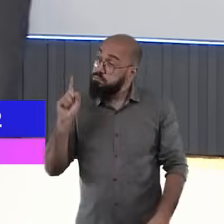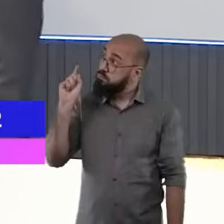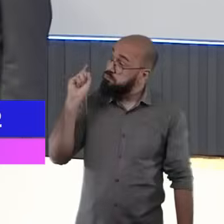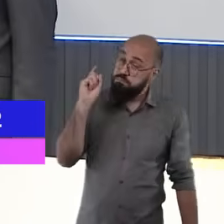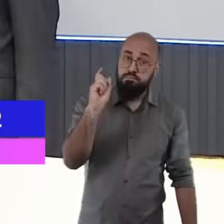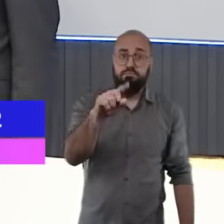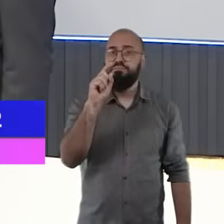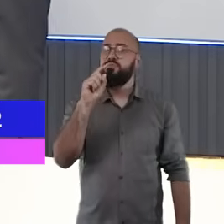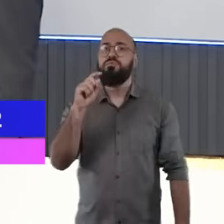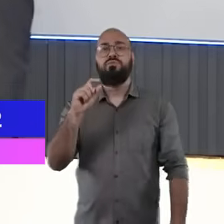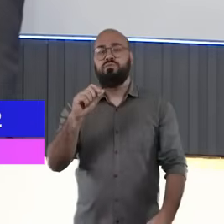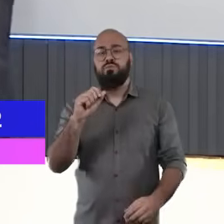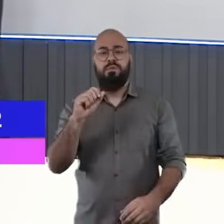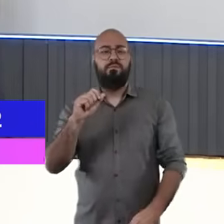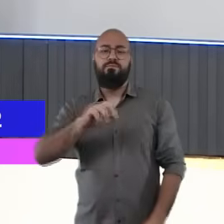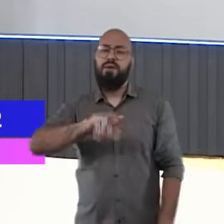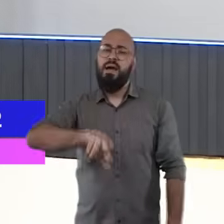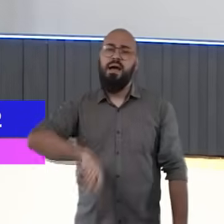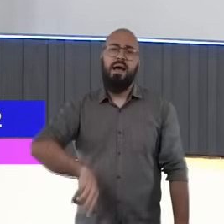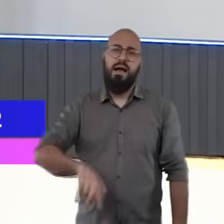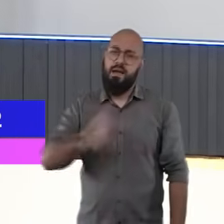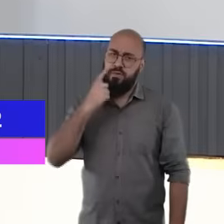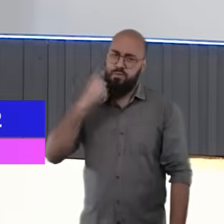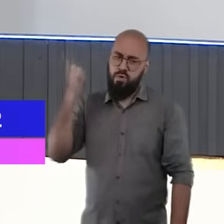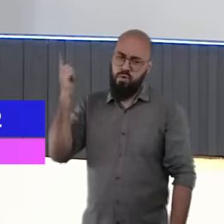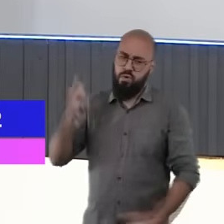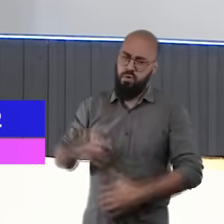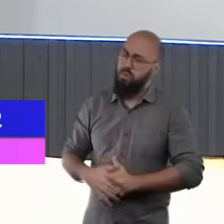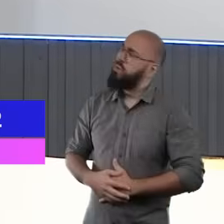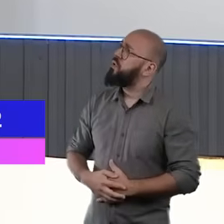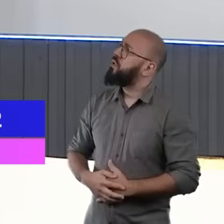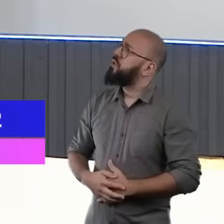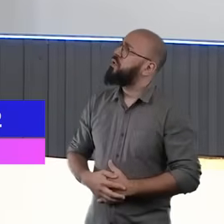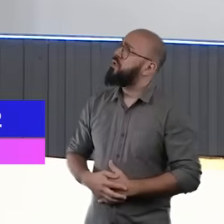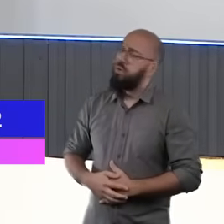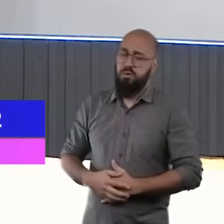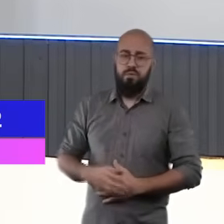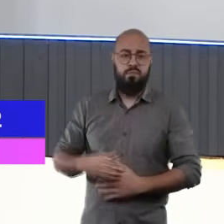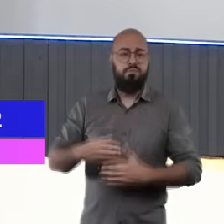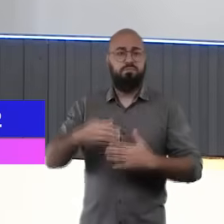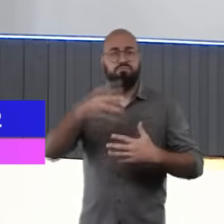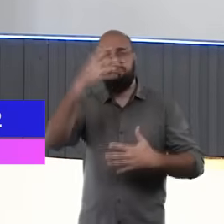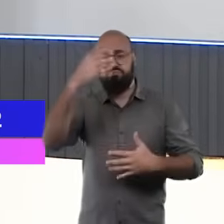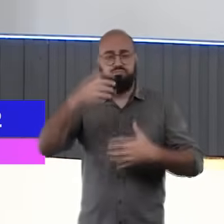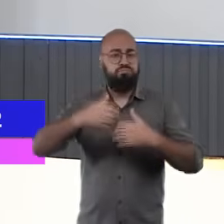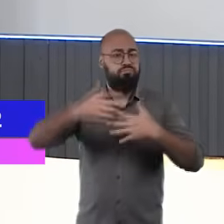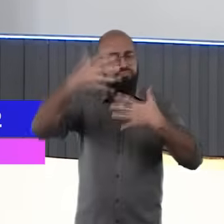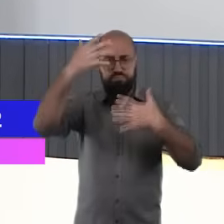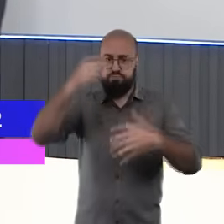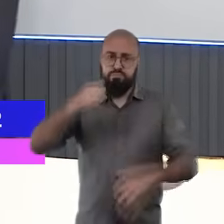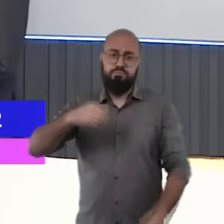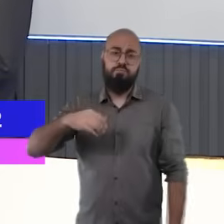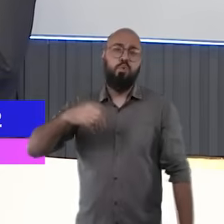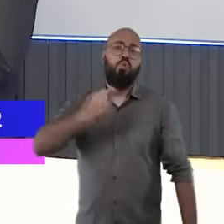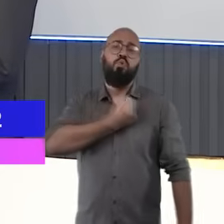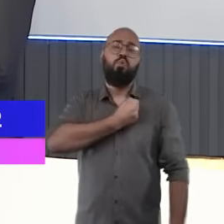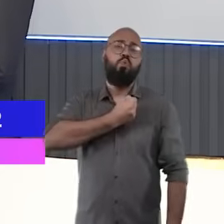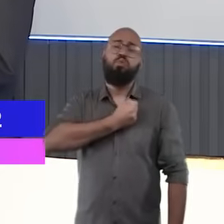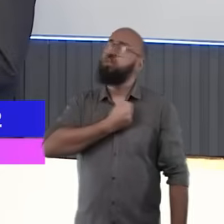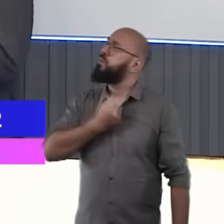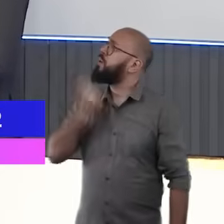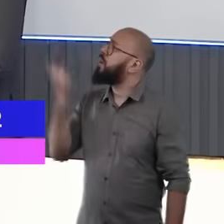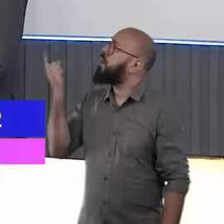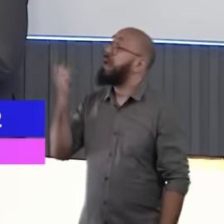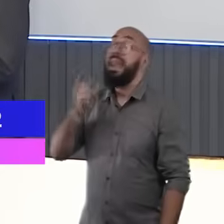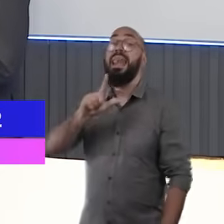você escolhe um desses estudos bíblicos. Tem vários aqui. Ó, se você colocar no ler mais aqui, ó, você vai ver que tem até o número, até